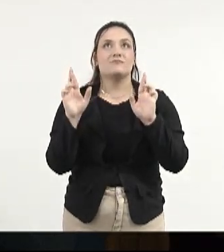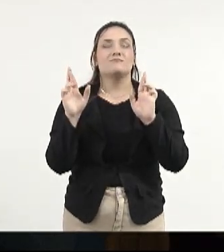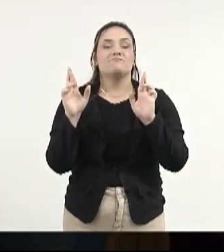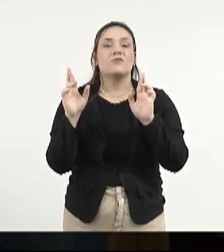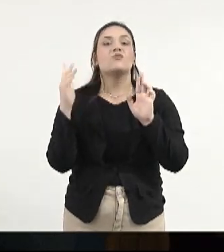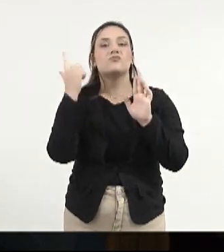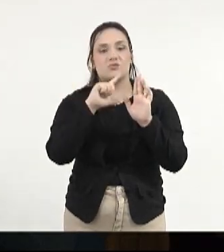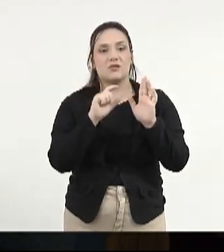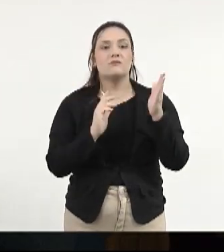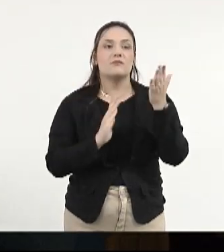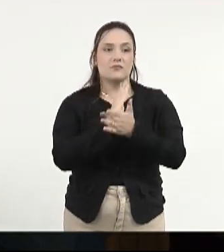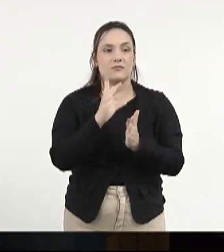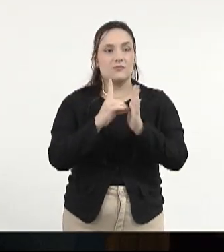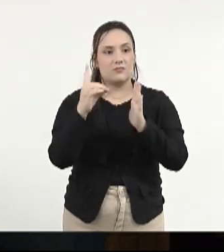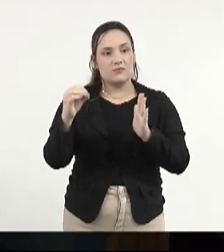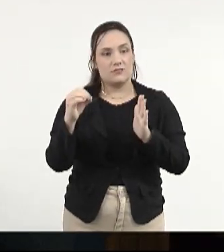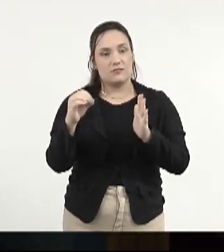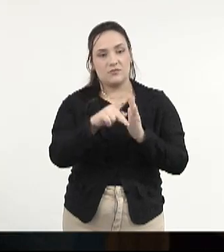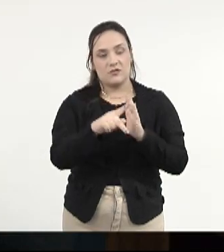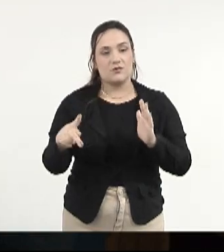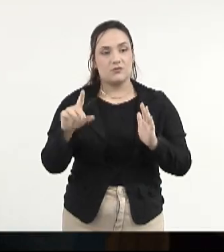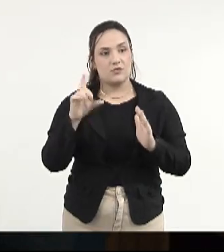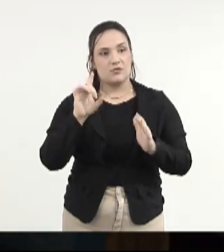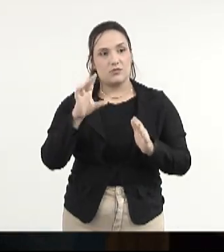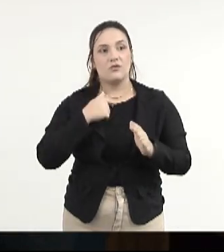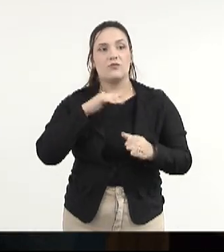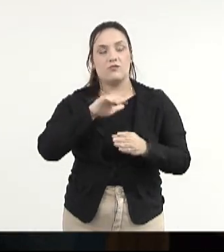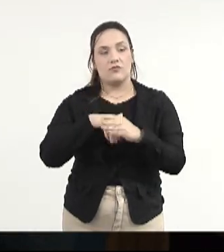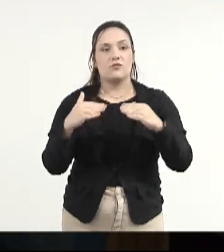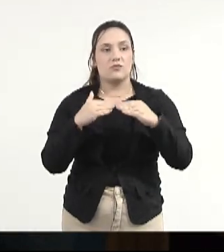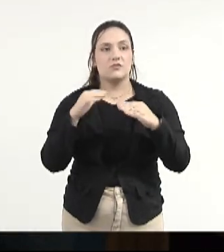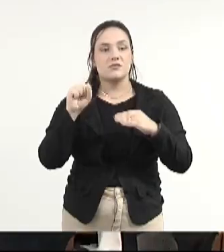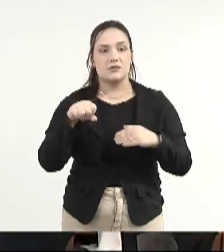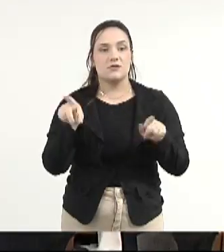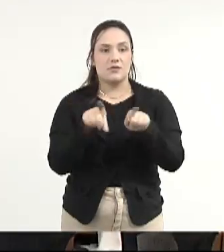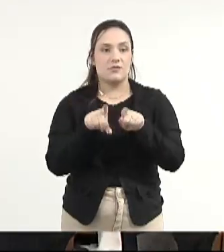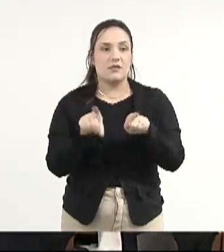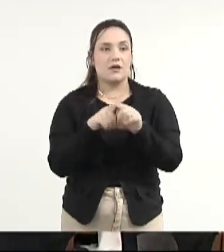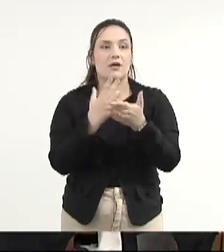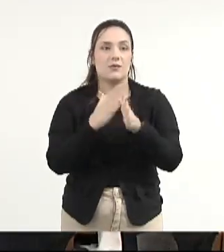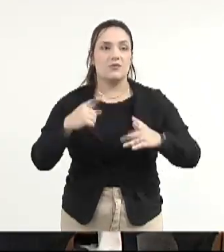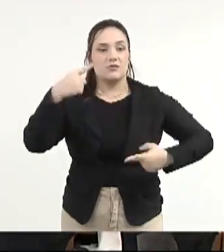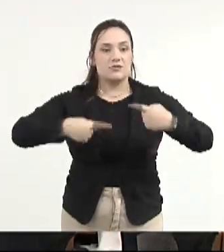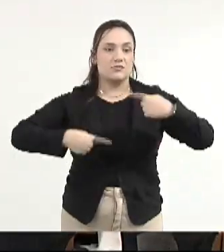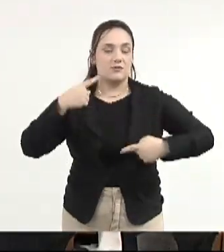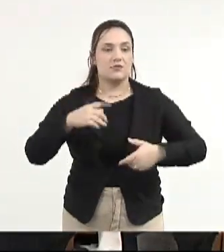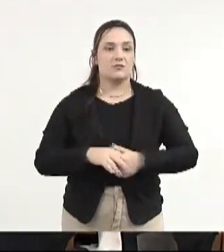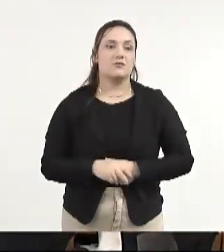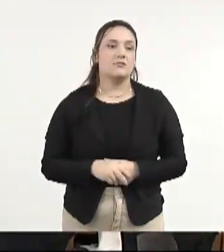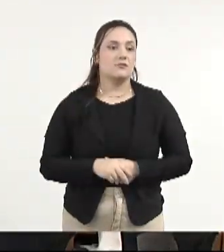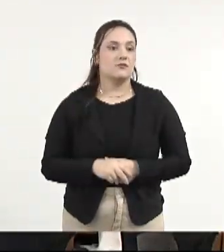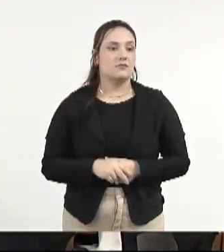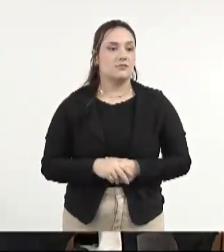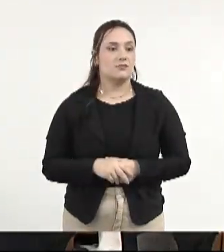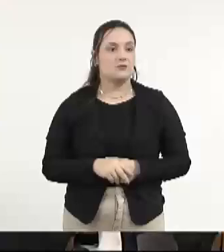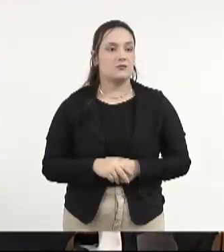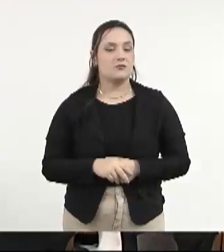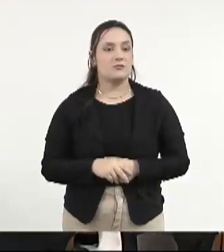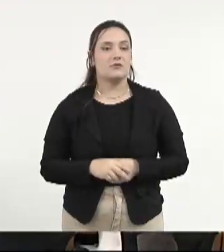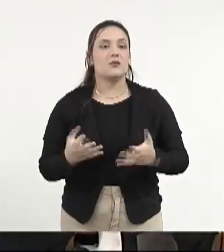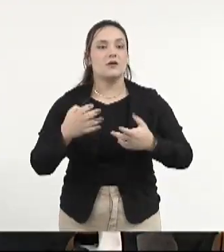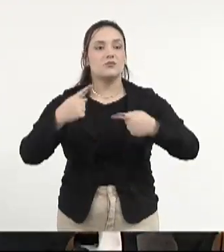isso acontecer, espero ver implementado, presidente. Então, vou votar favorável também. Encerrada a discussão.